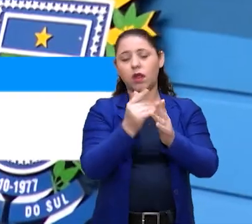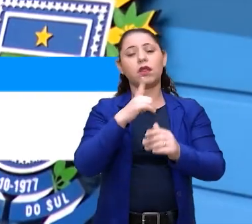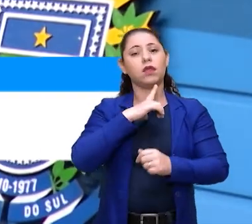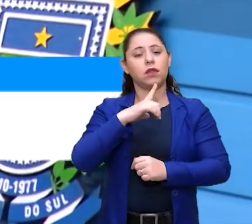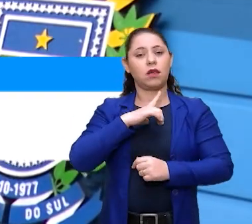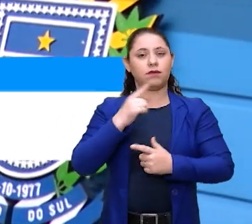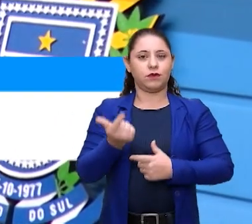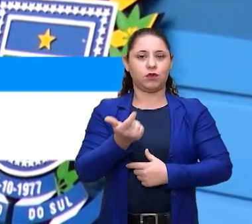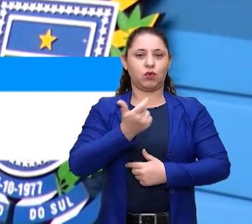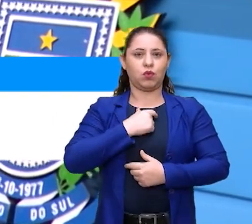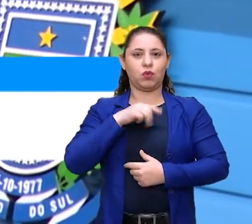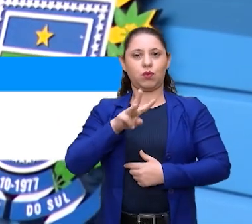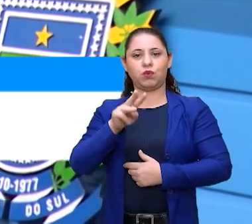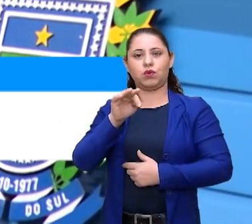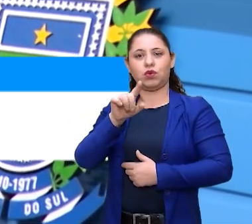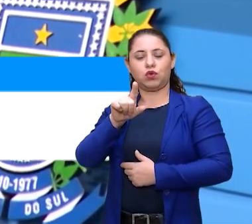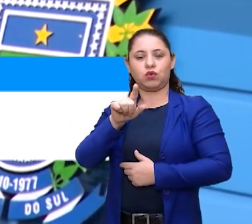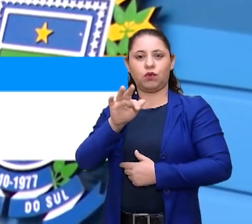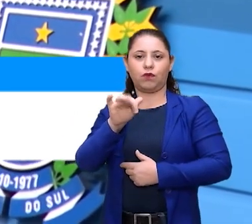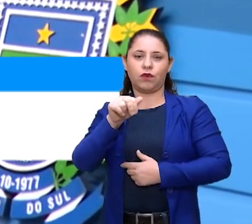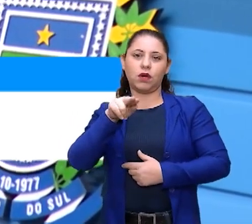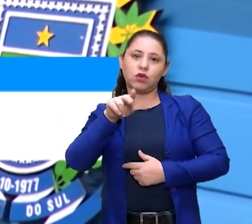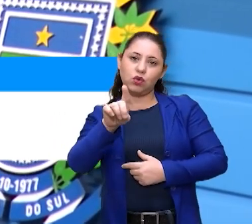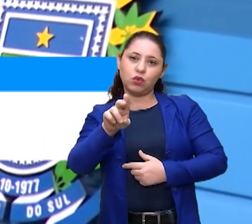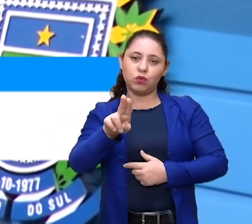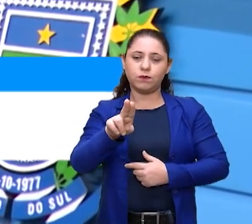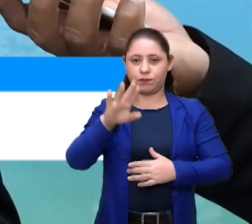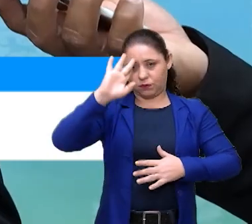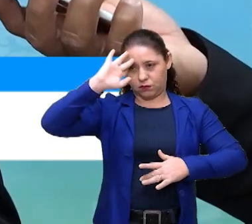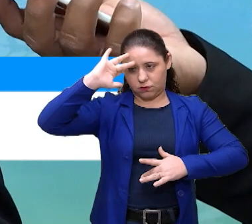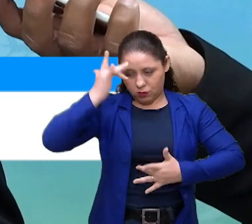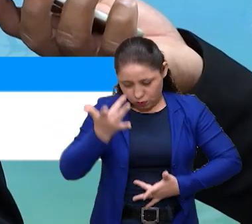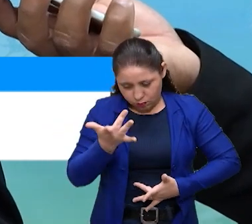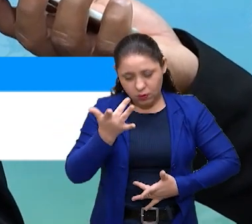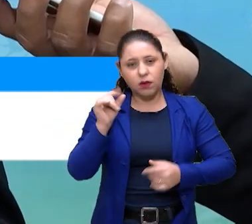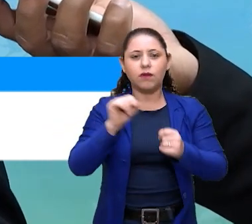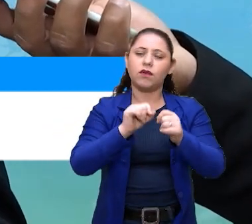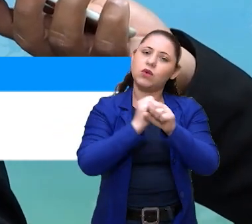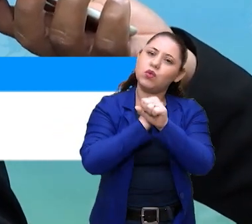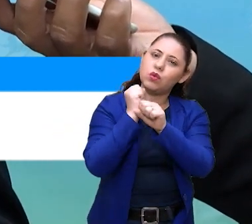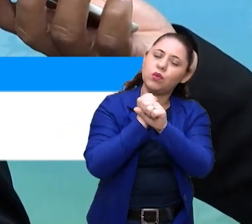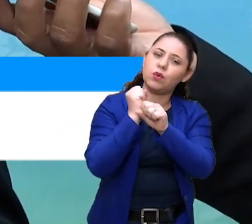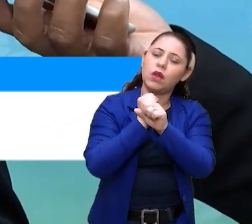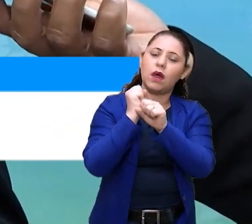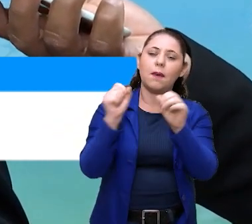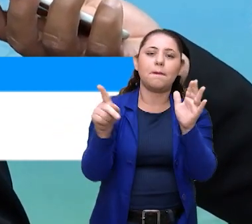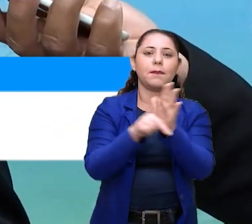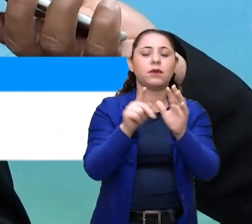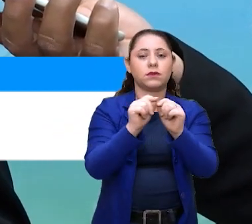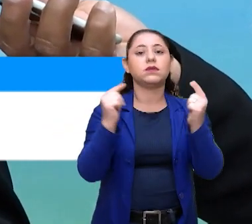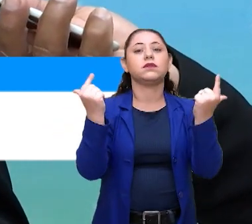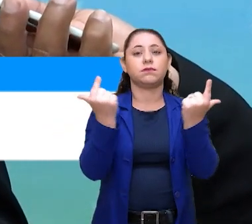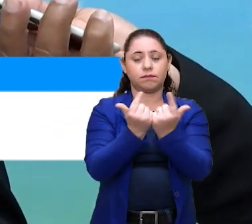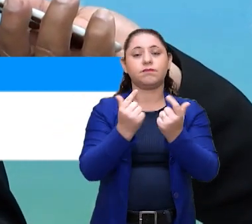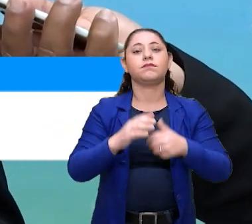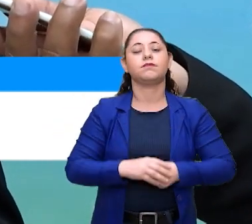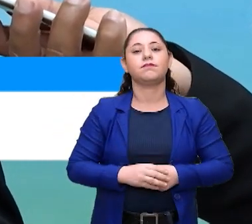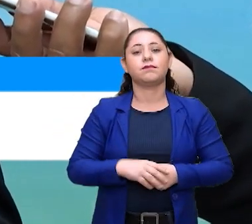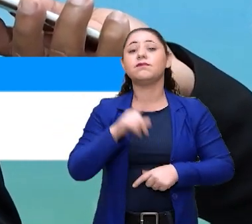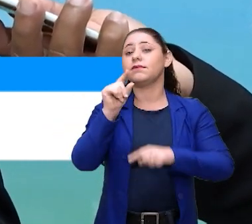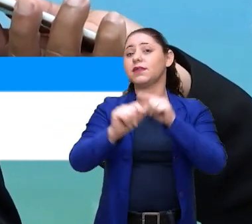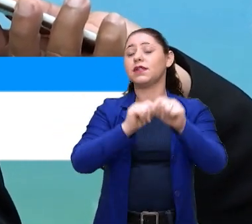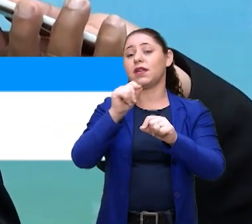reconhecidos e receberam a comenda Wilson Fadu. Uma homenagem que é feita anualmente pela Assembleia